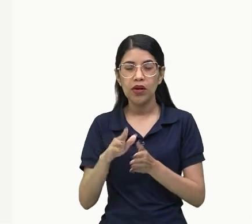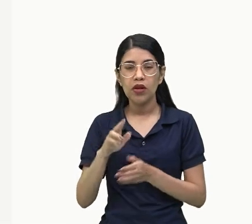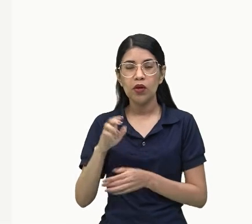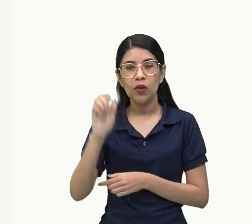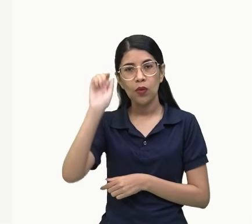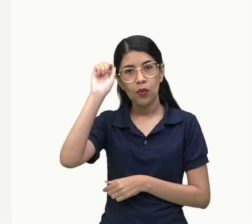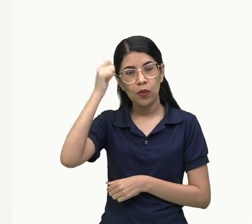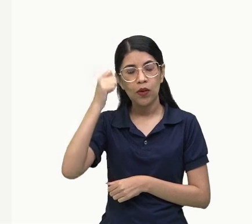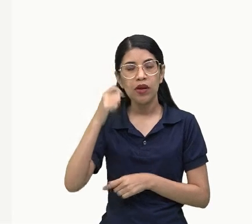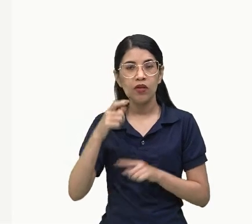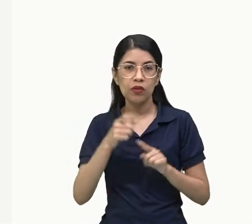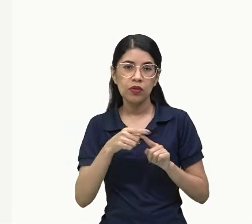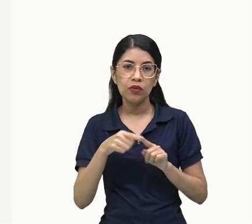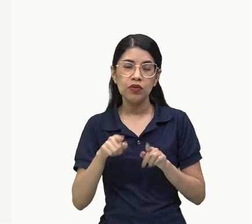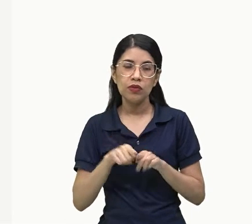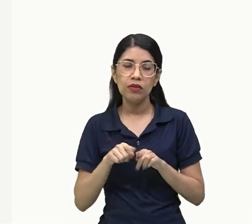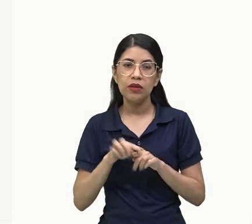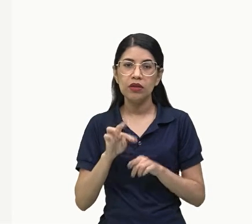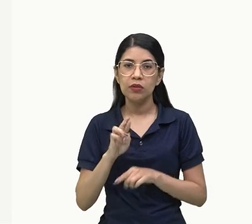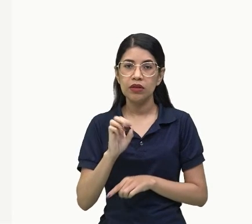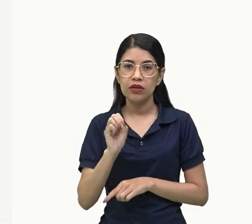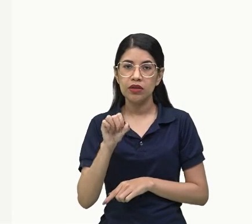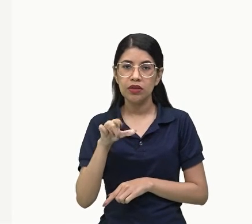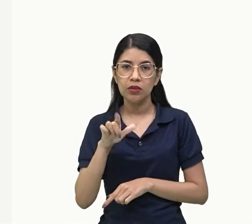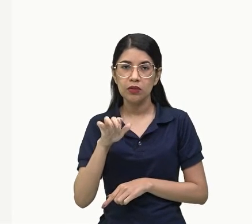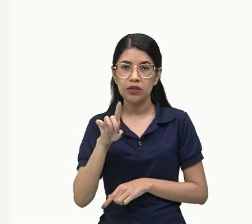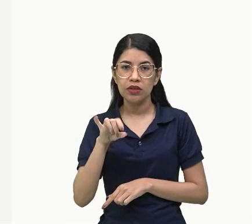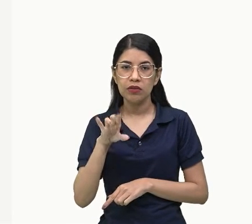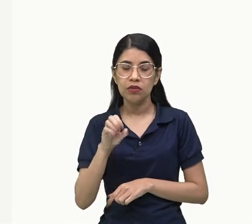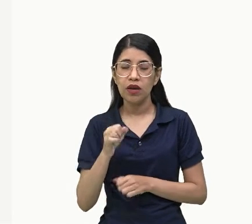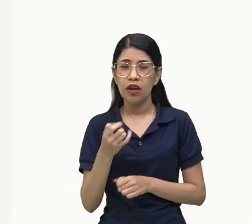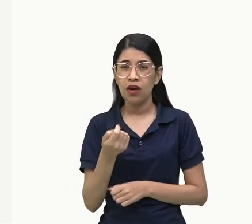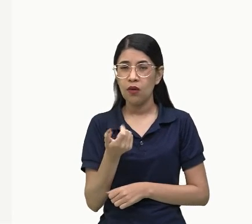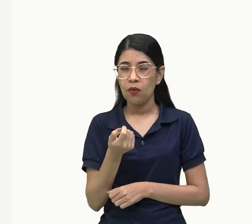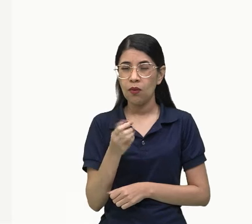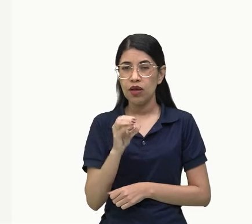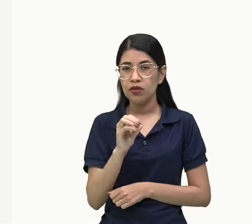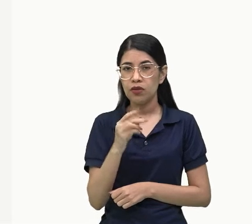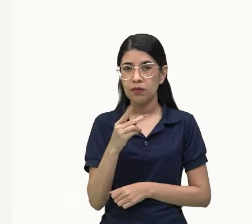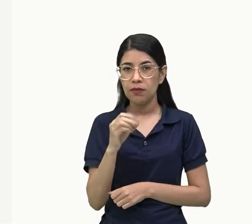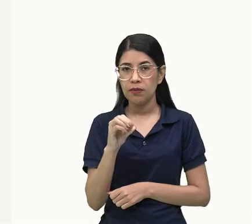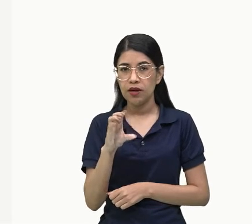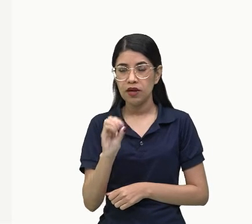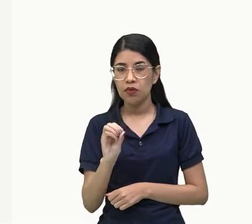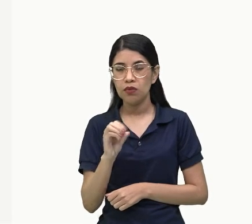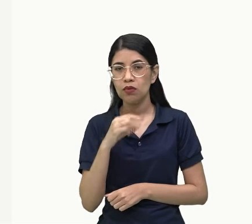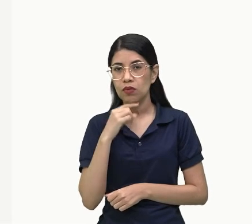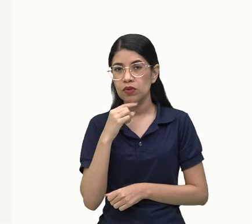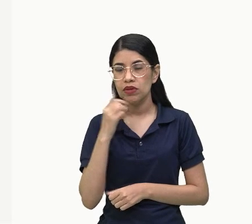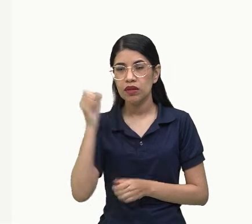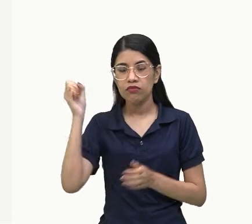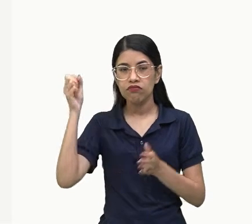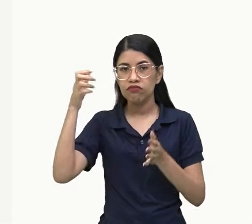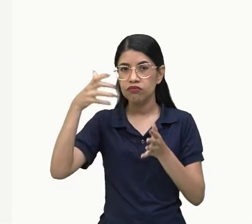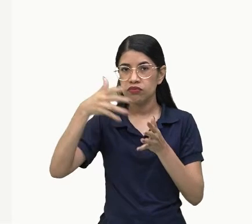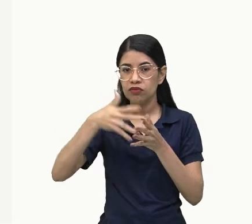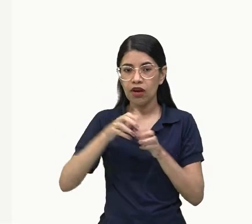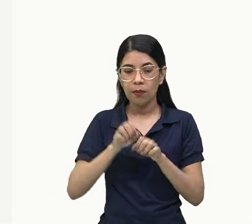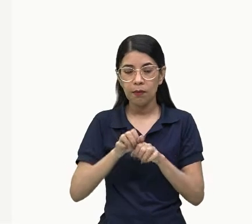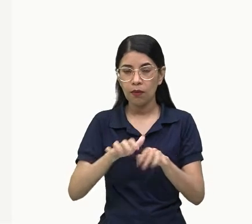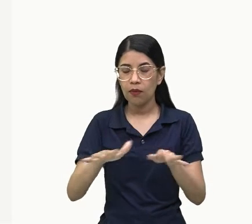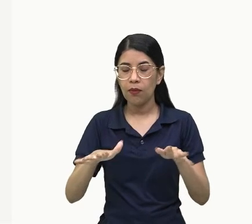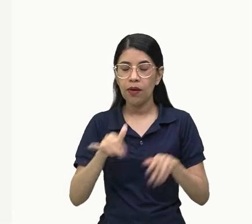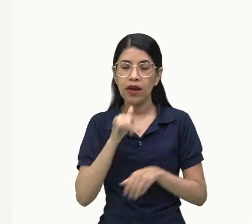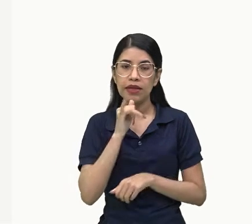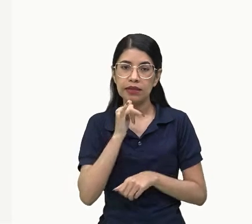translúcido, né? Quase opaco, né? Quase sem deixar que a luz passe, por exemplo. As águas de uma piscina,